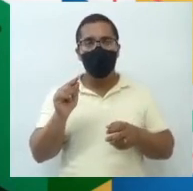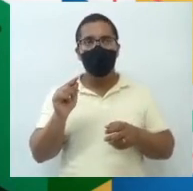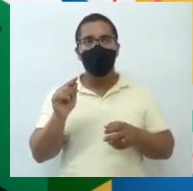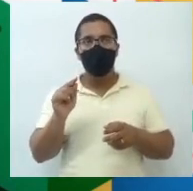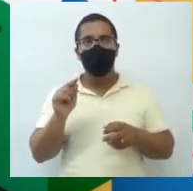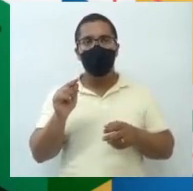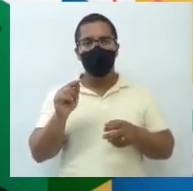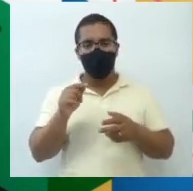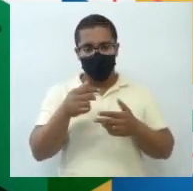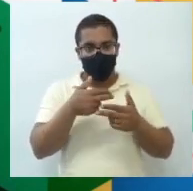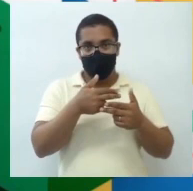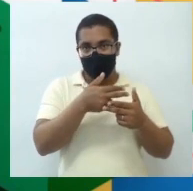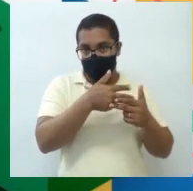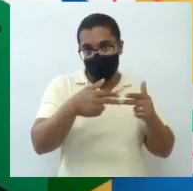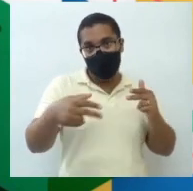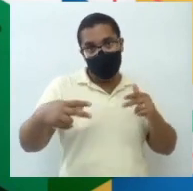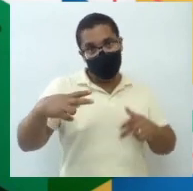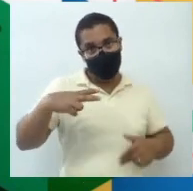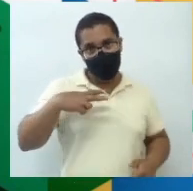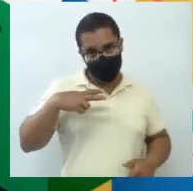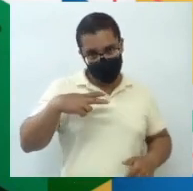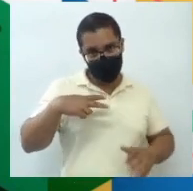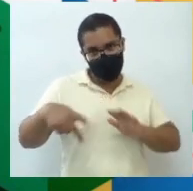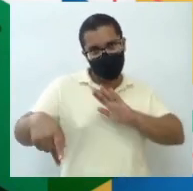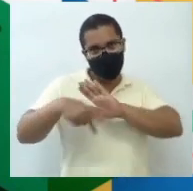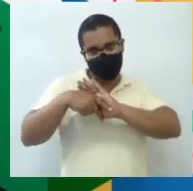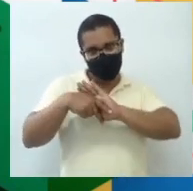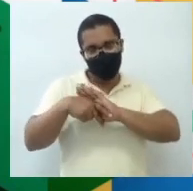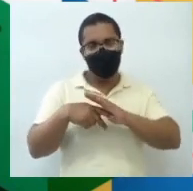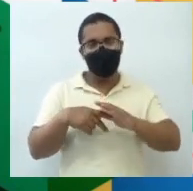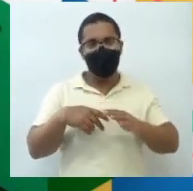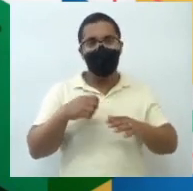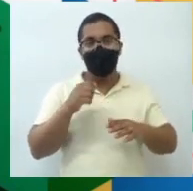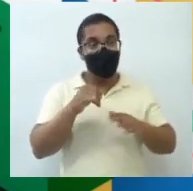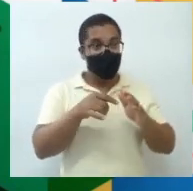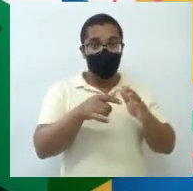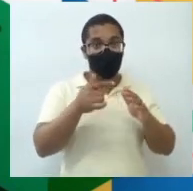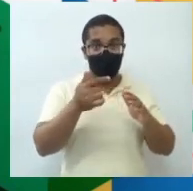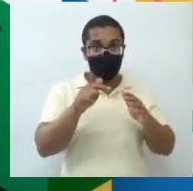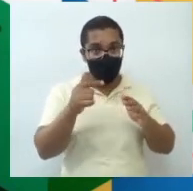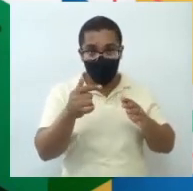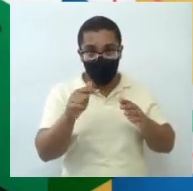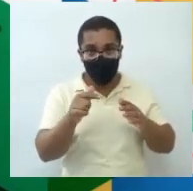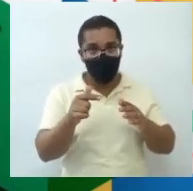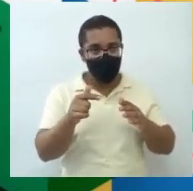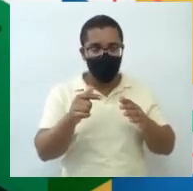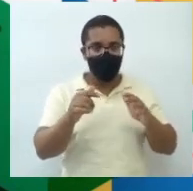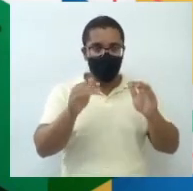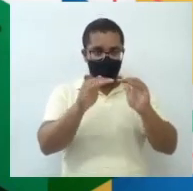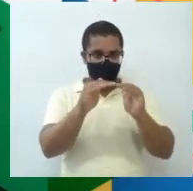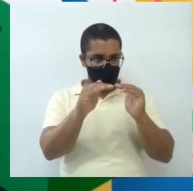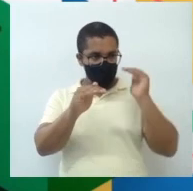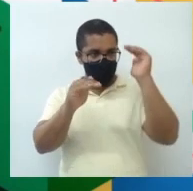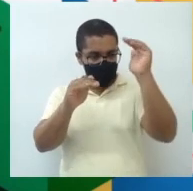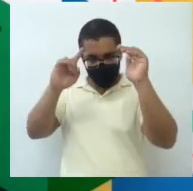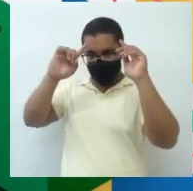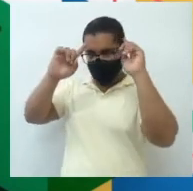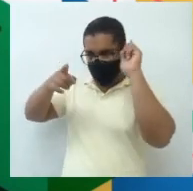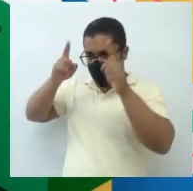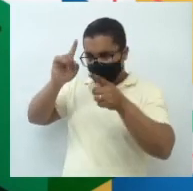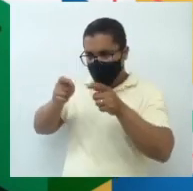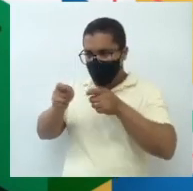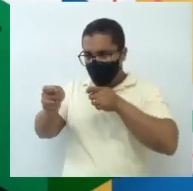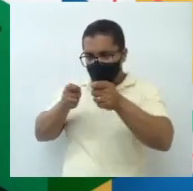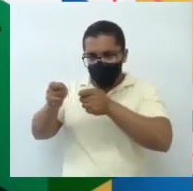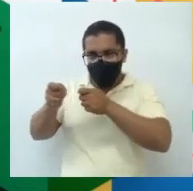propriedade privada Ou seja que não houvesse uma classe dominante que não houvesse uma classe que que